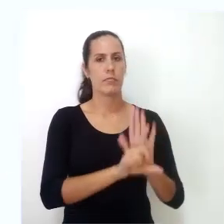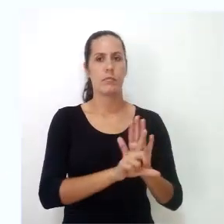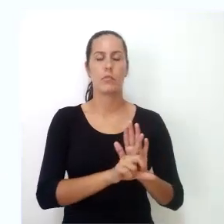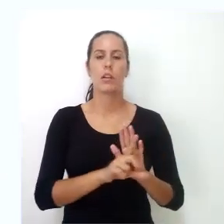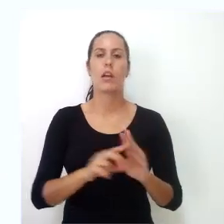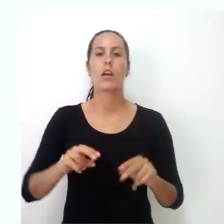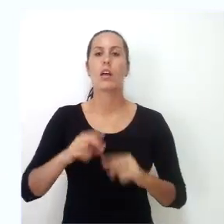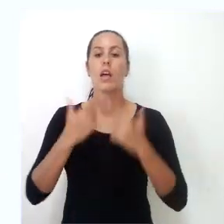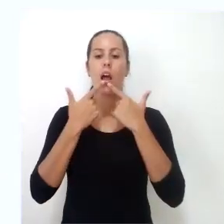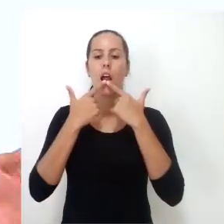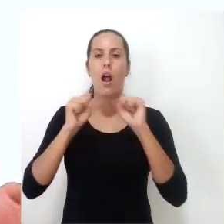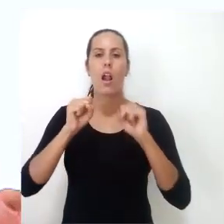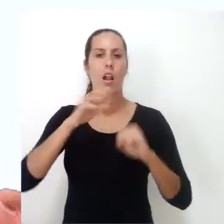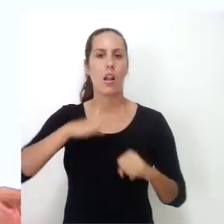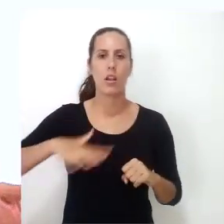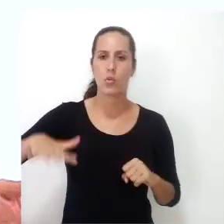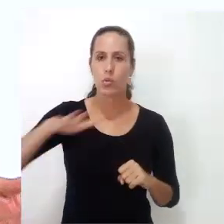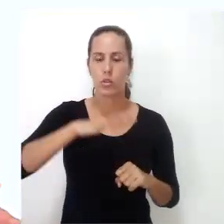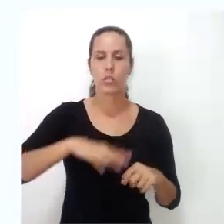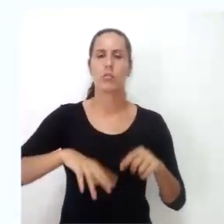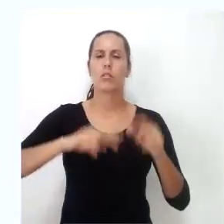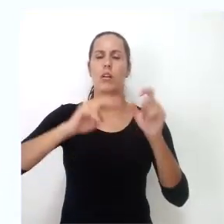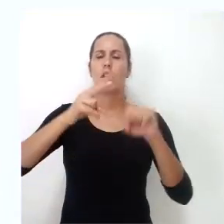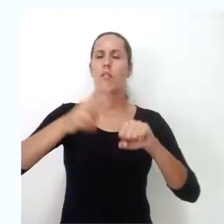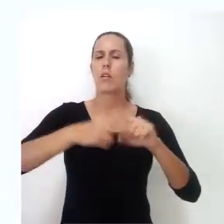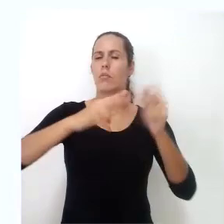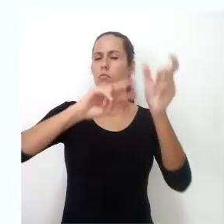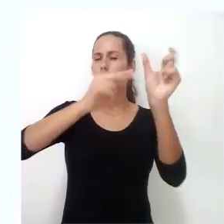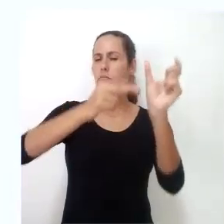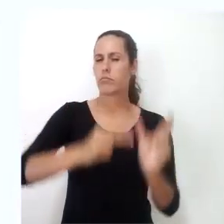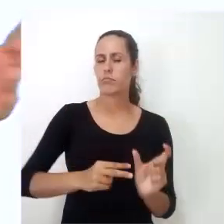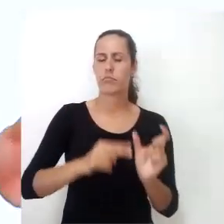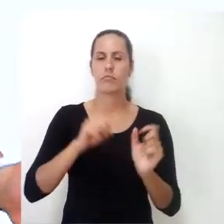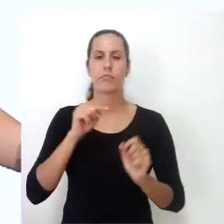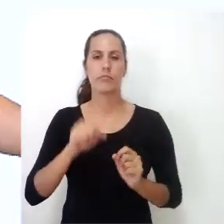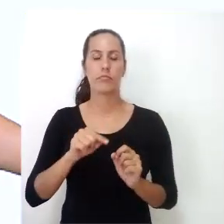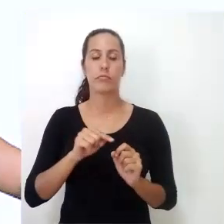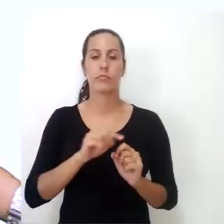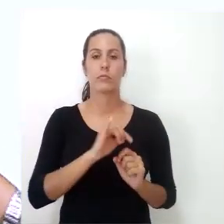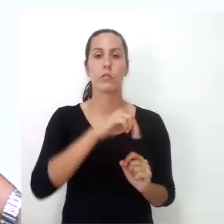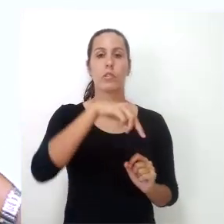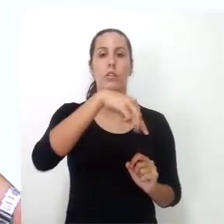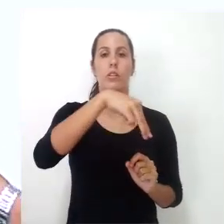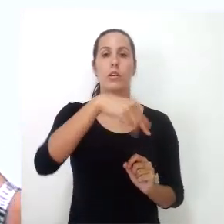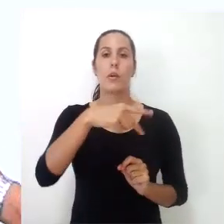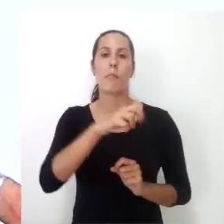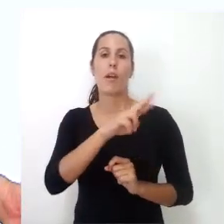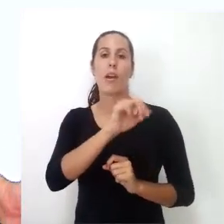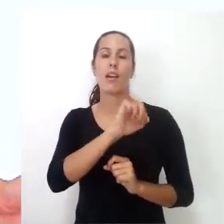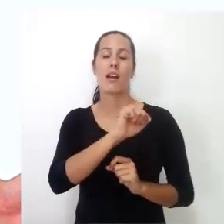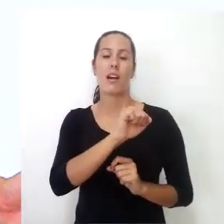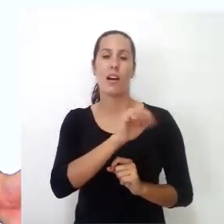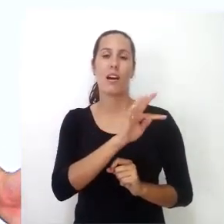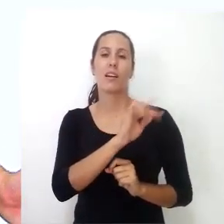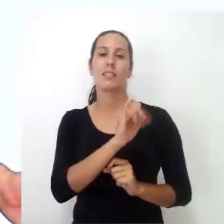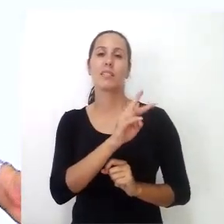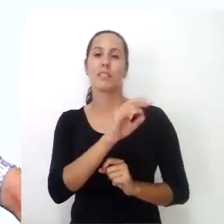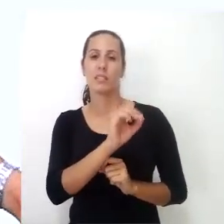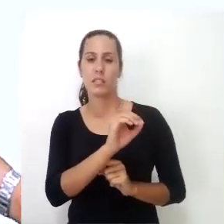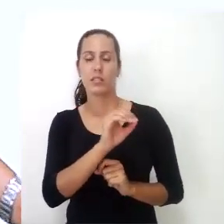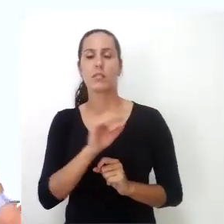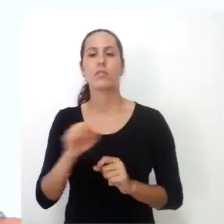textos legais, a questão linguística, a conjugação, em especial os imperativos, afirmativo